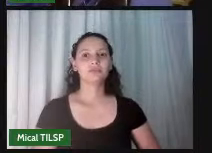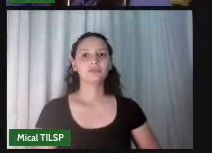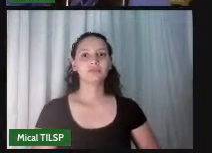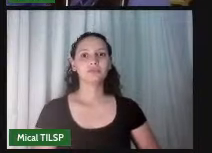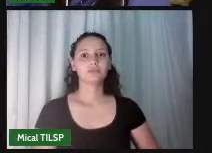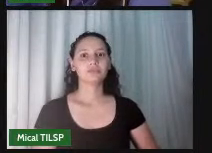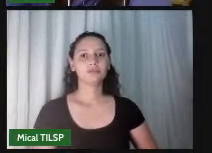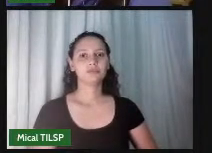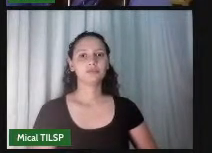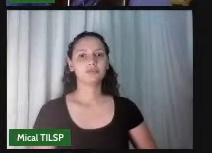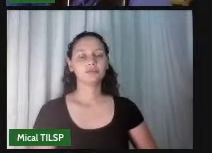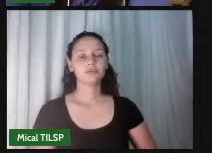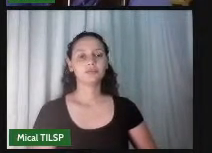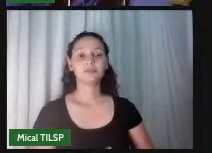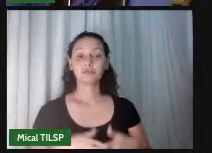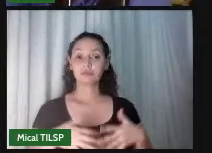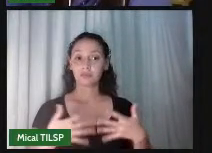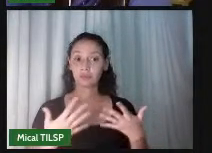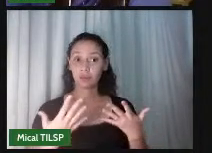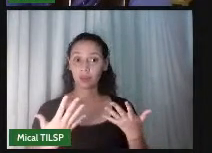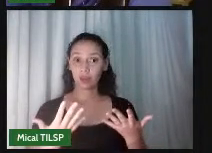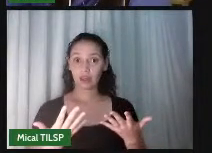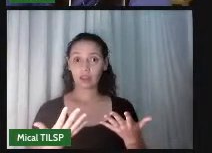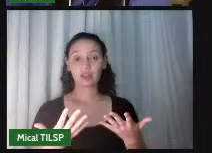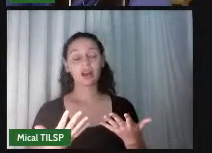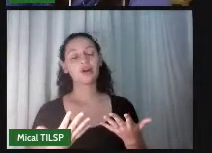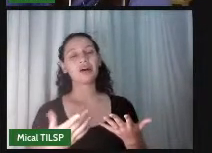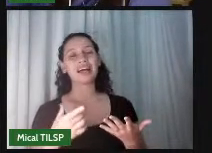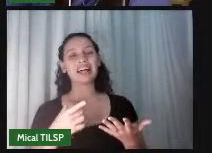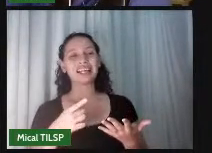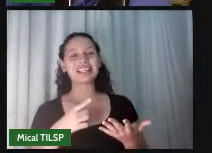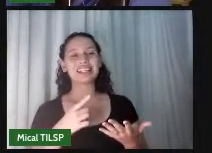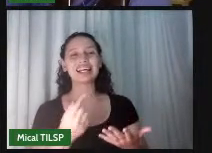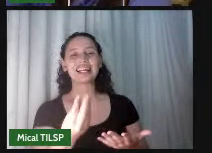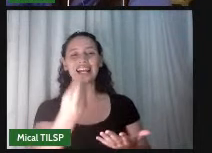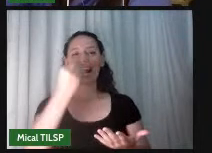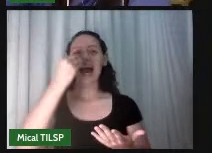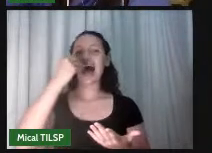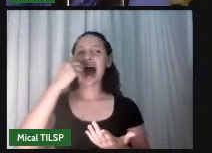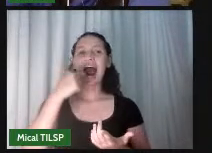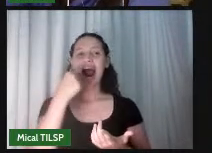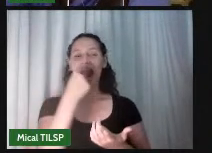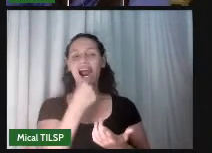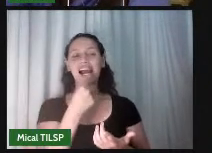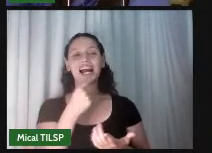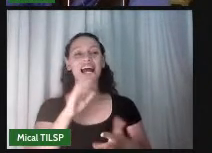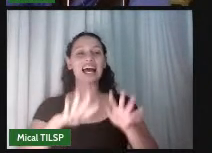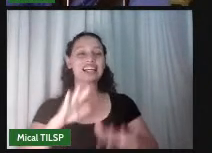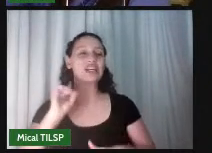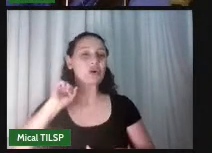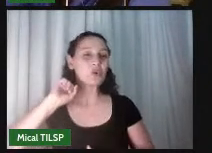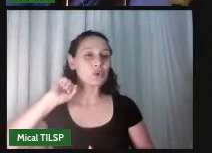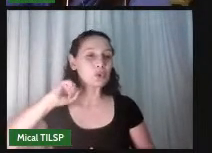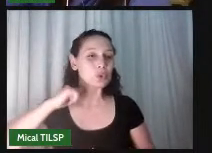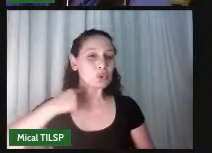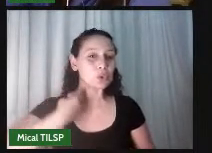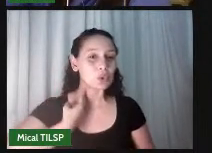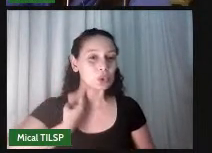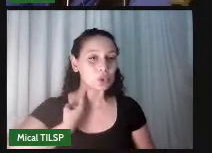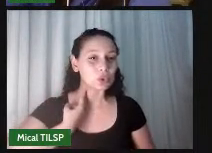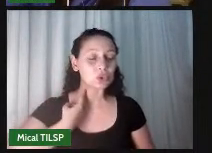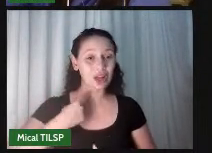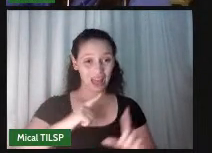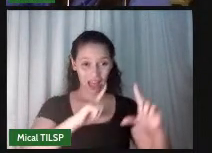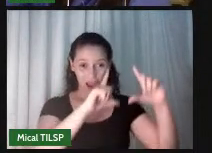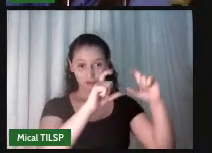Então, nessa presença de sujidade, secreções dentro da boca, né, essa aqui são fotos pós-mortem, né? Então, a gente vê a